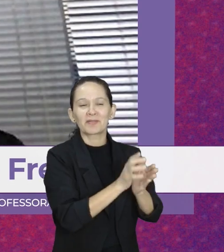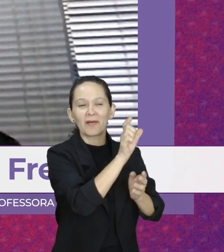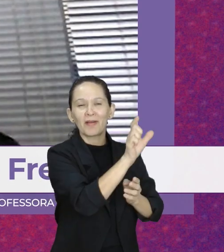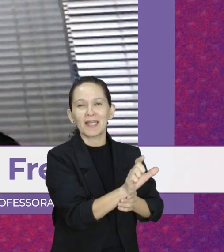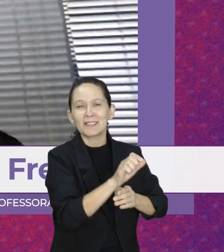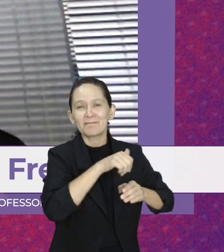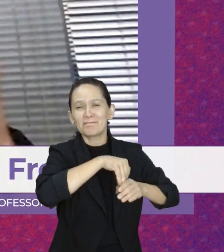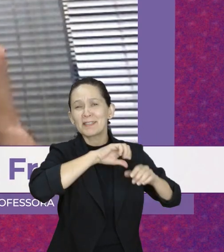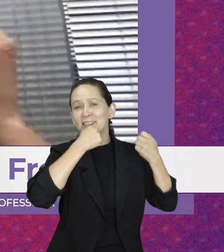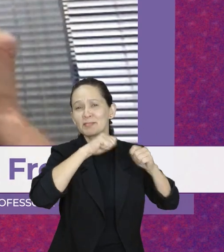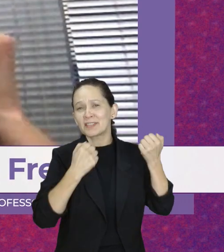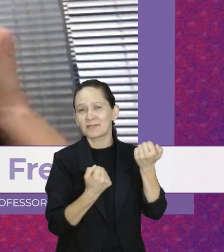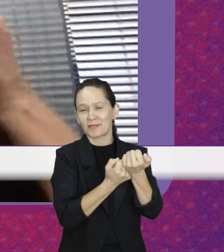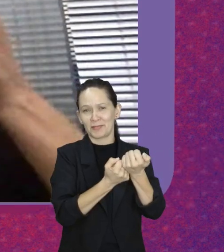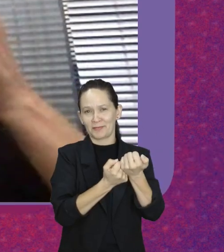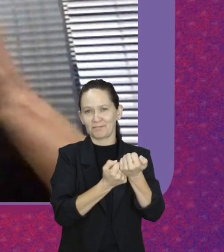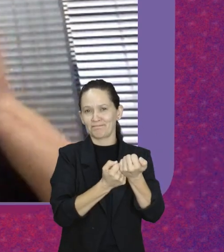que mais precisam